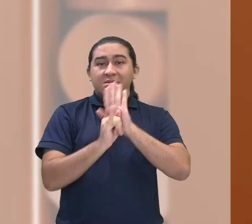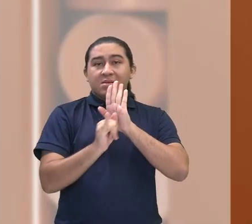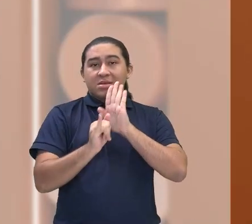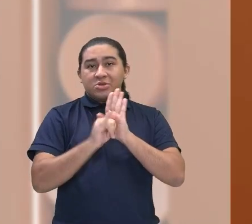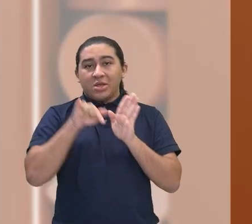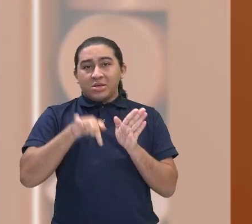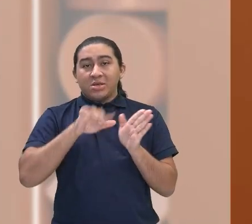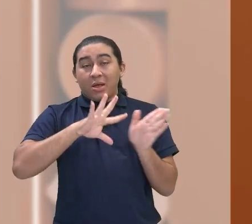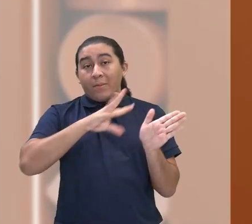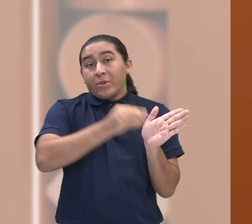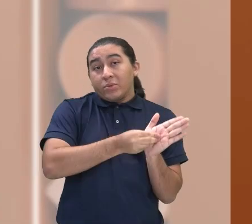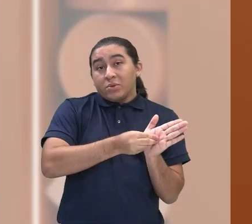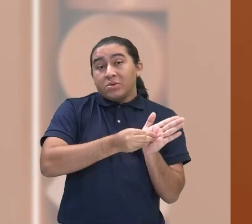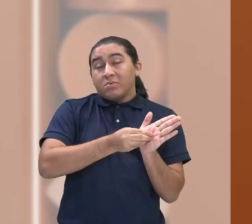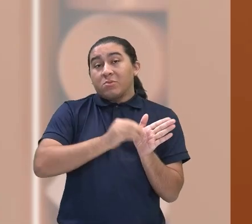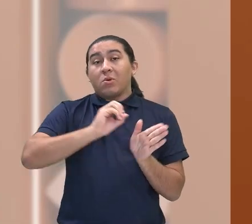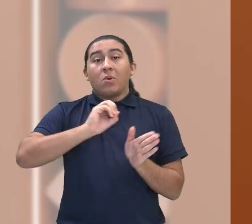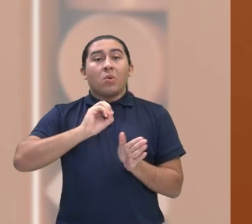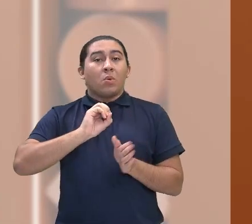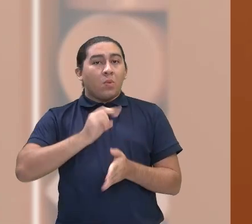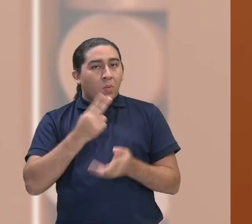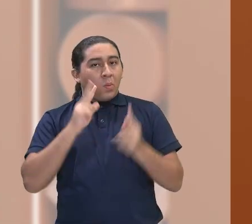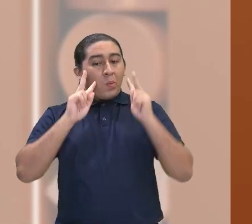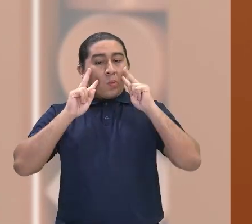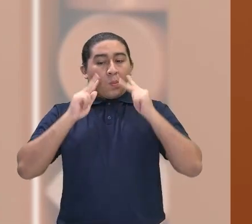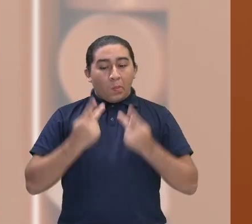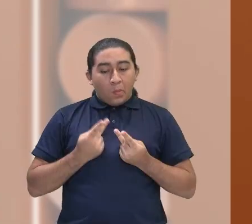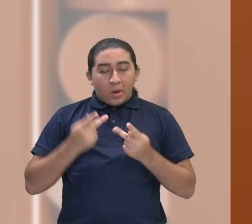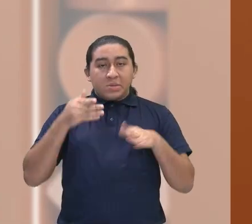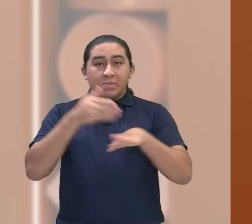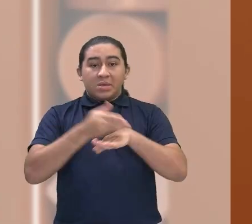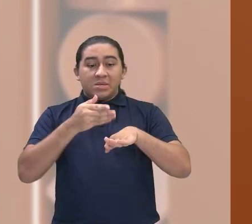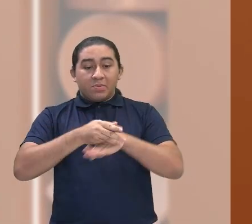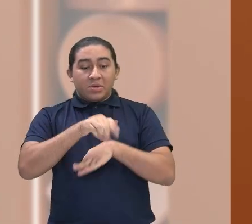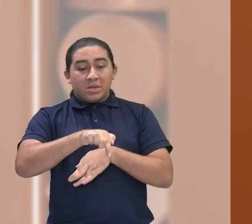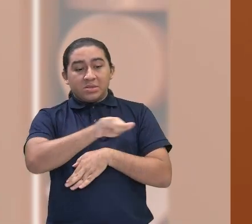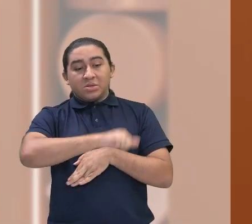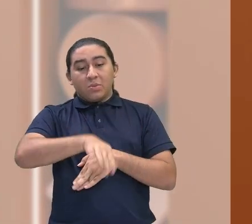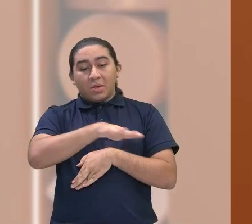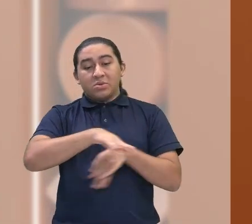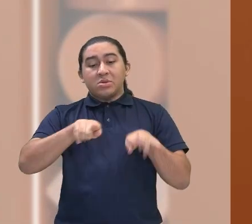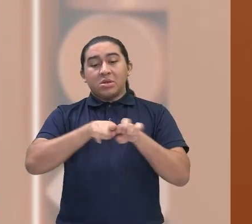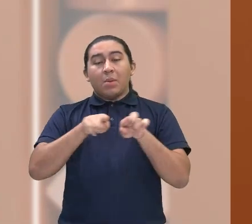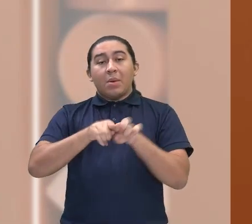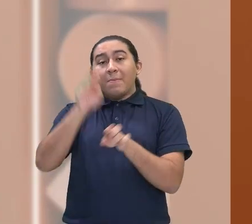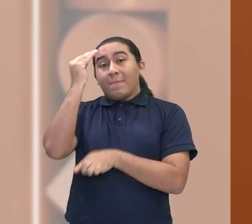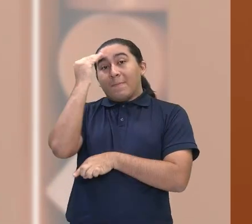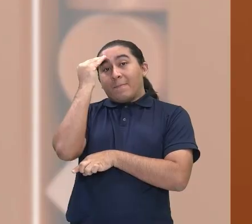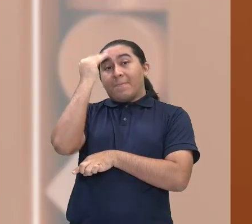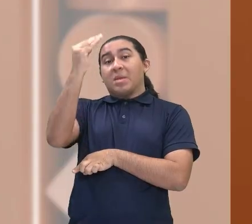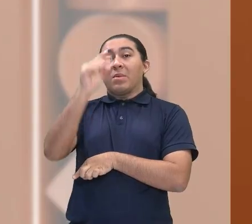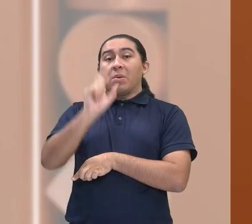né, um ser humano inserido na região amazônica e que principalmente se